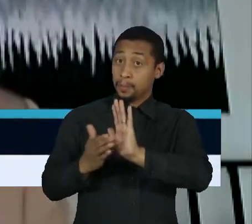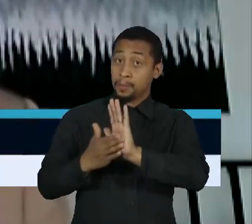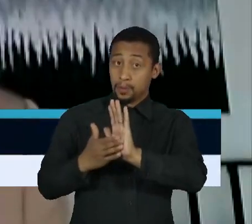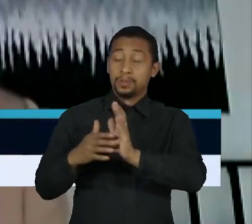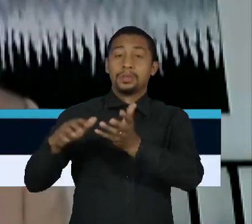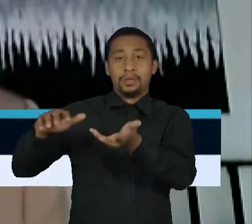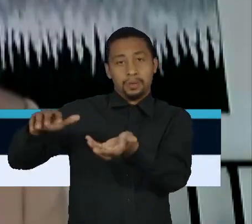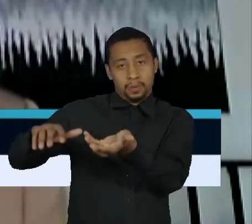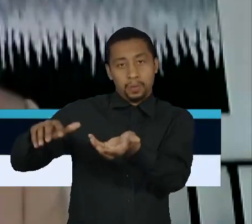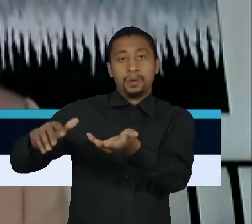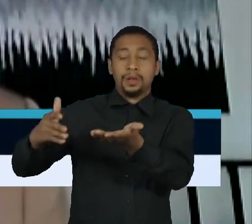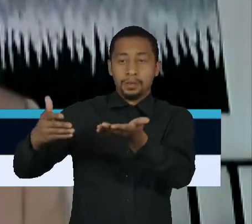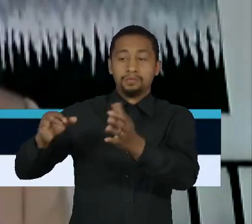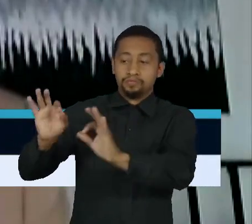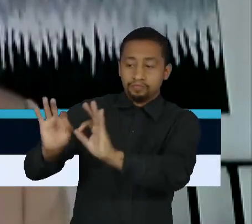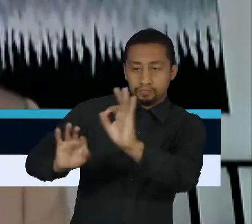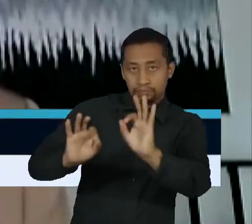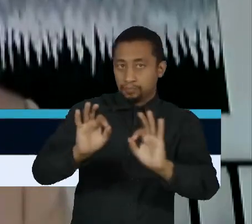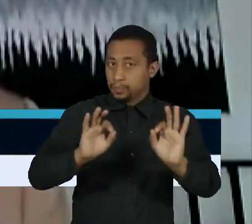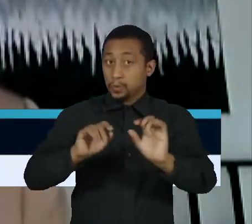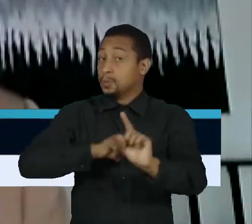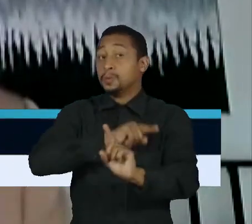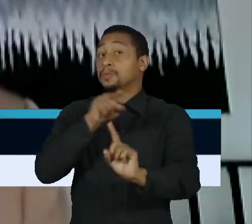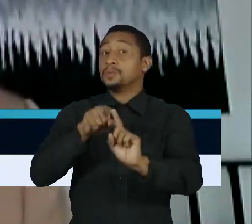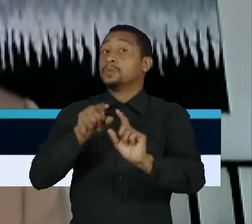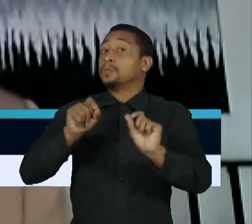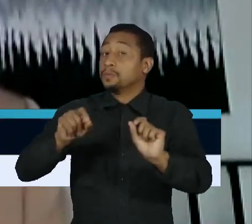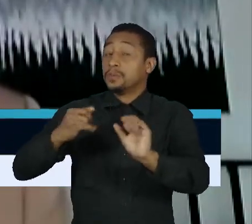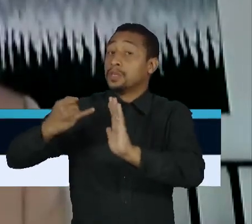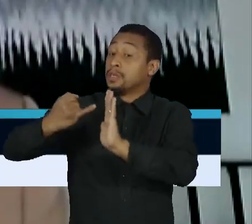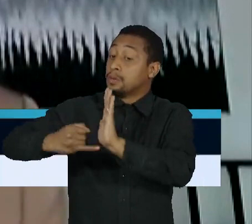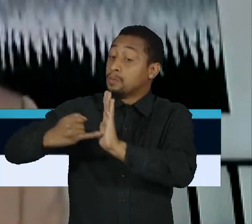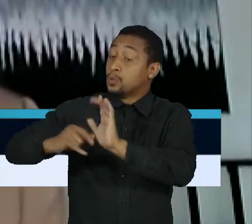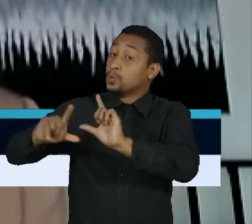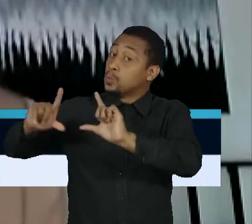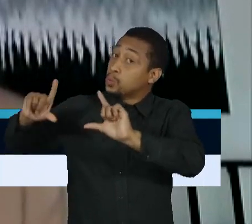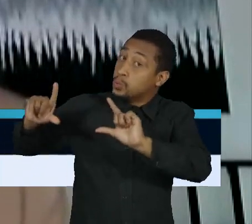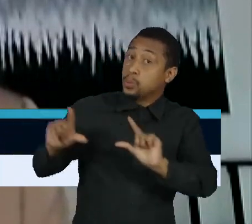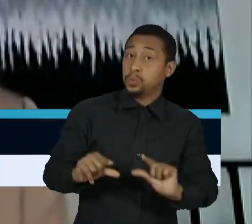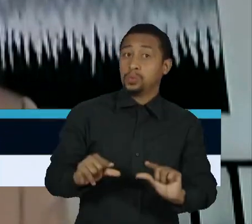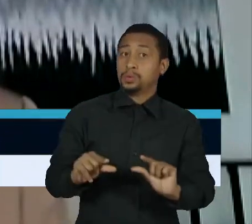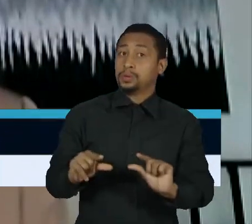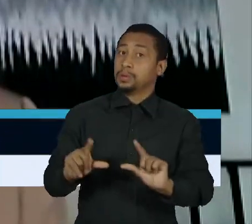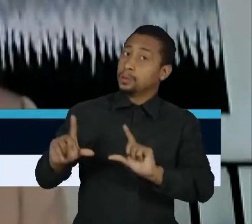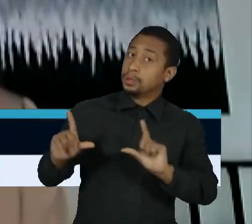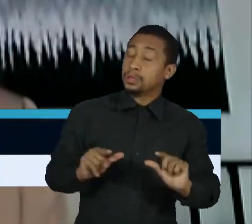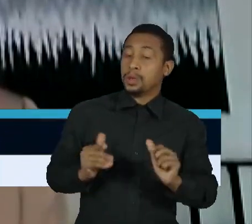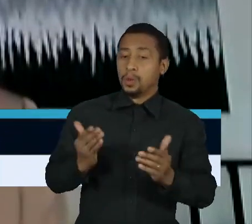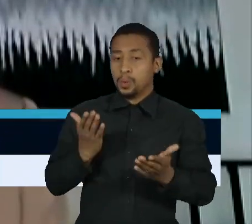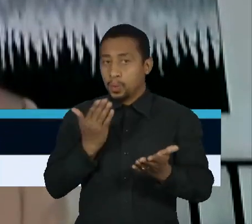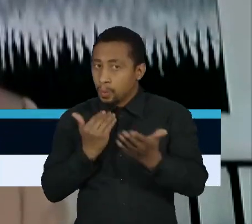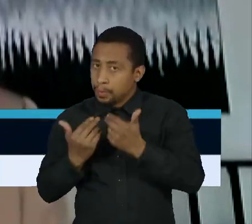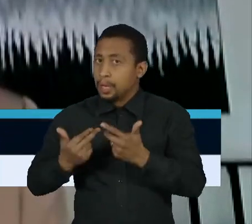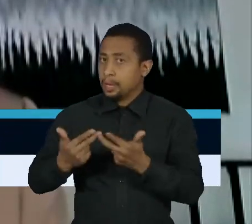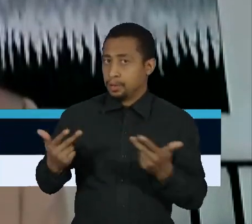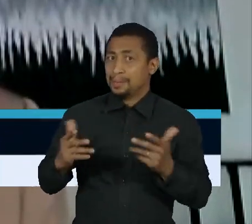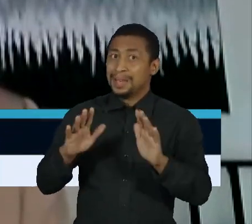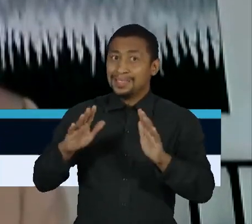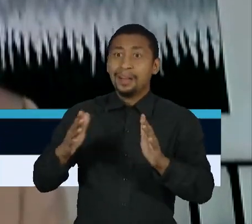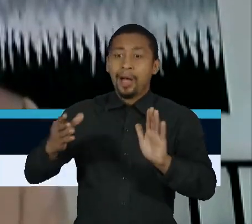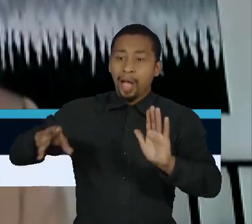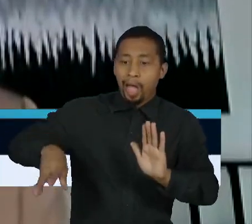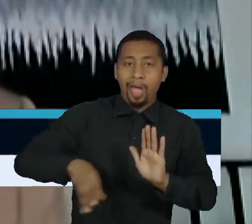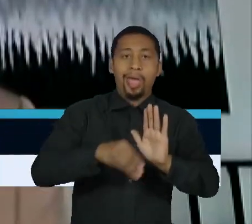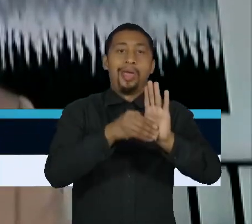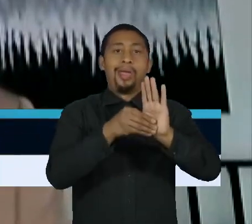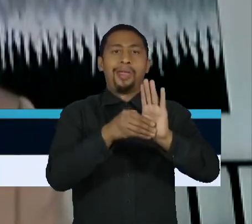ela vai no sentido de reduzir a carga tributária para alimentos. Esta contribuição poderia fazer exatamente o contrário. Quer dizer, você teria